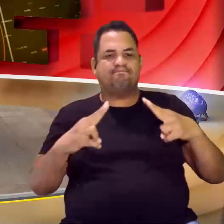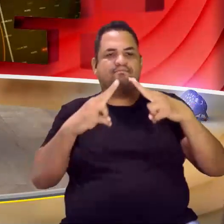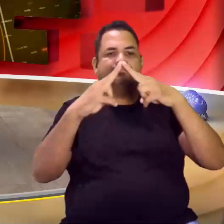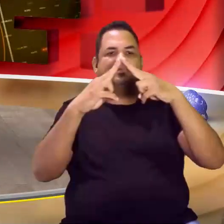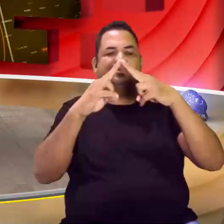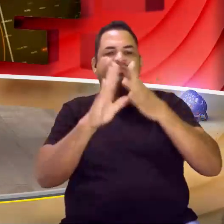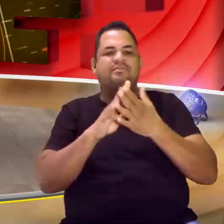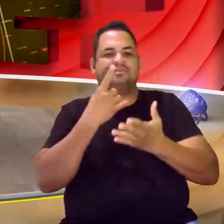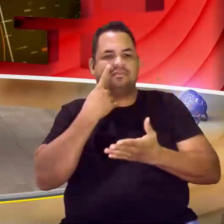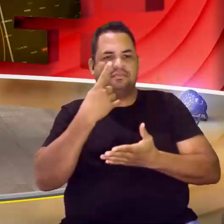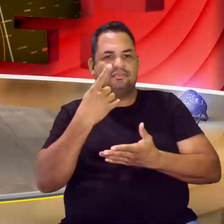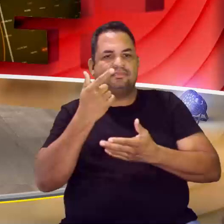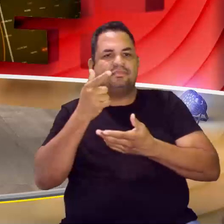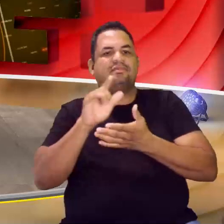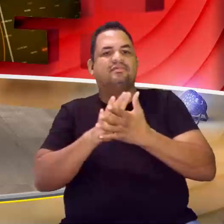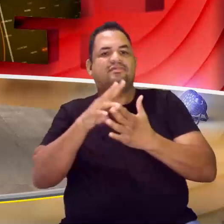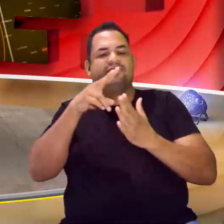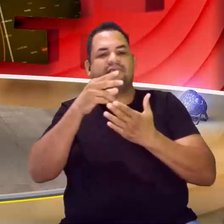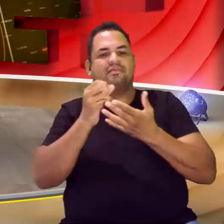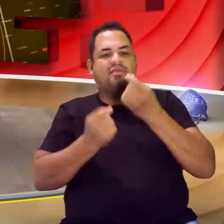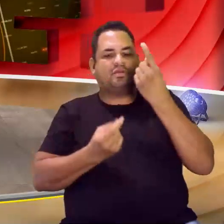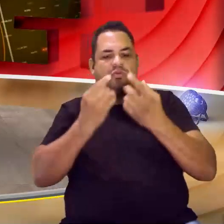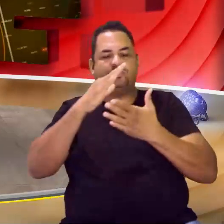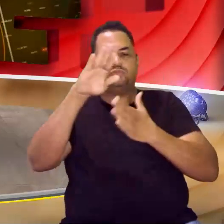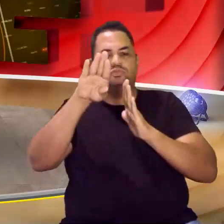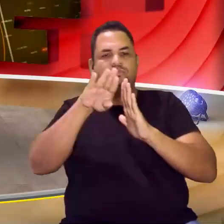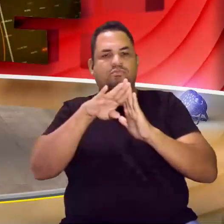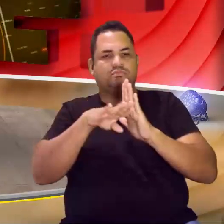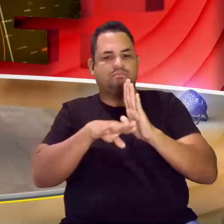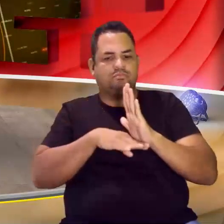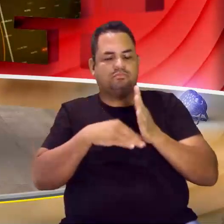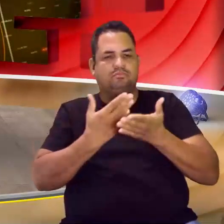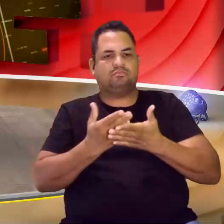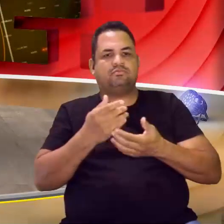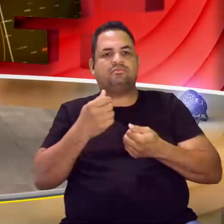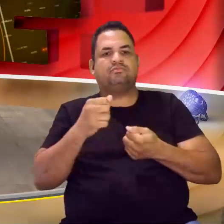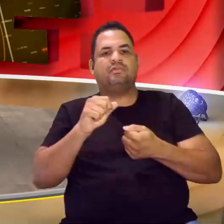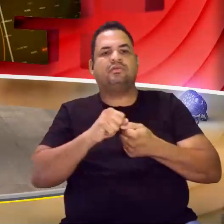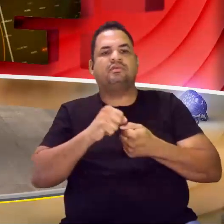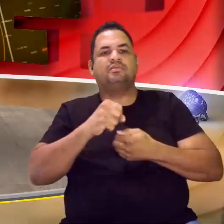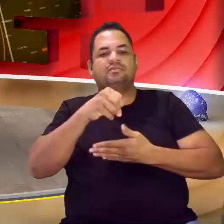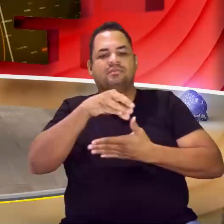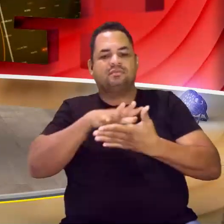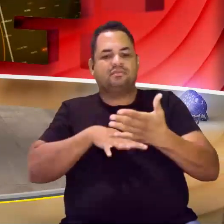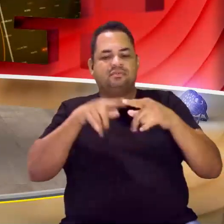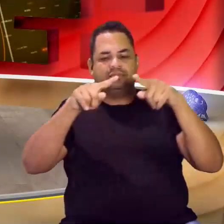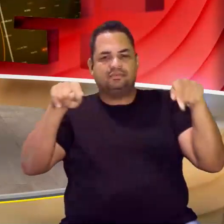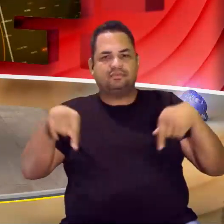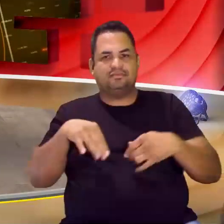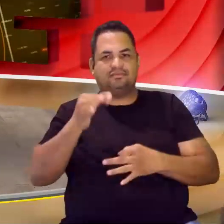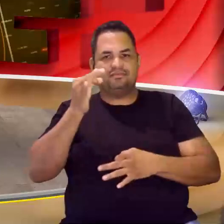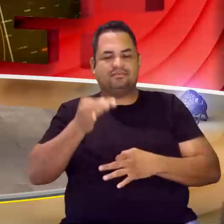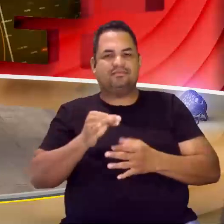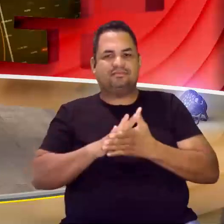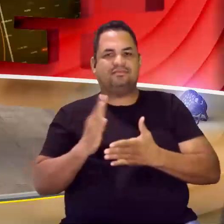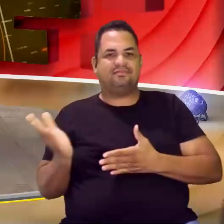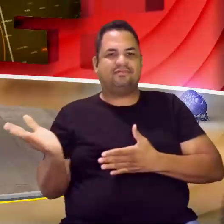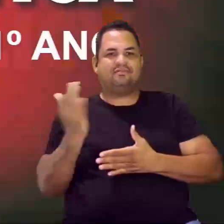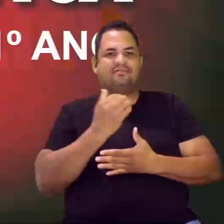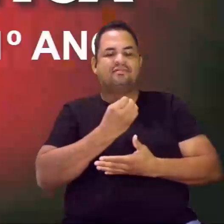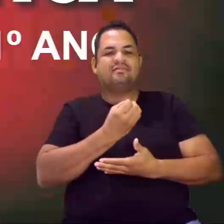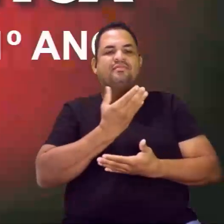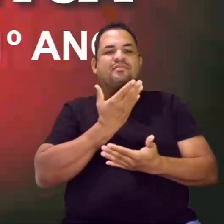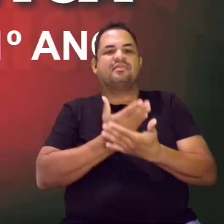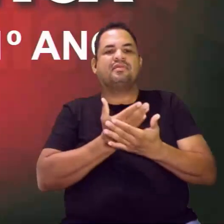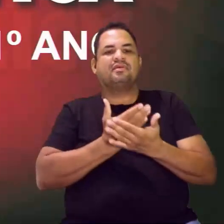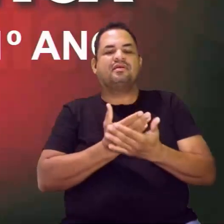Então, agora a gente vai rever alguns tópicos que foram vistos na aula para poder fazer as atividades de sala, certinho? Certinho. Então vamos lá, aula